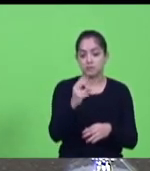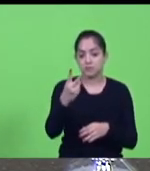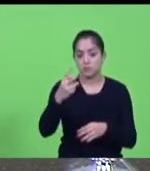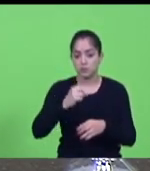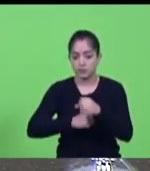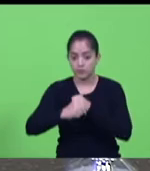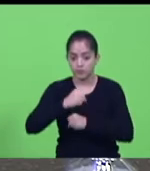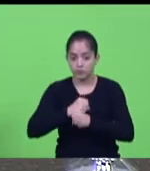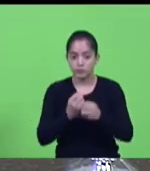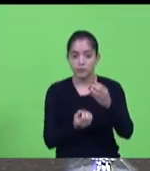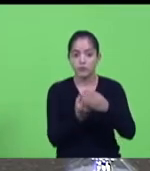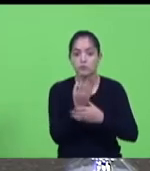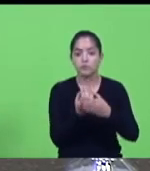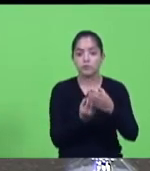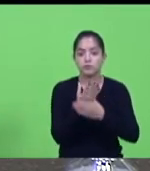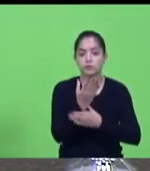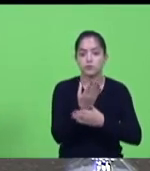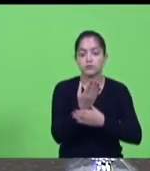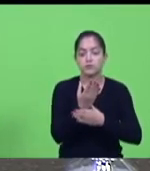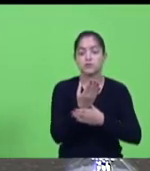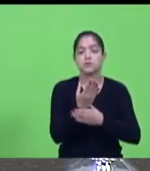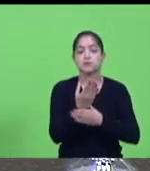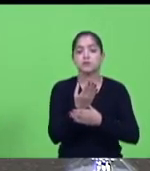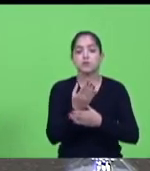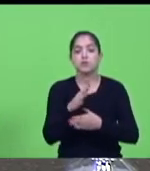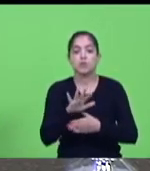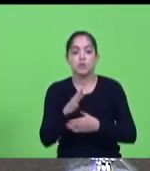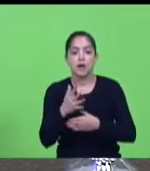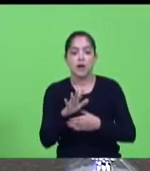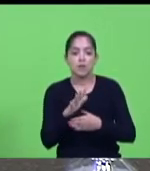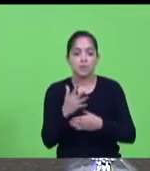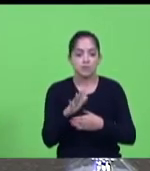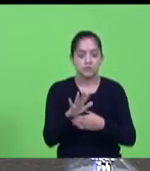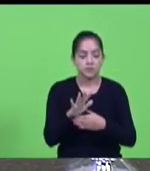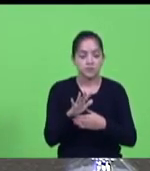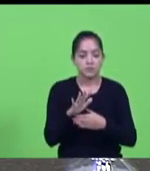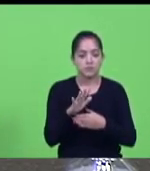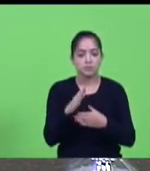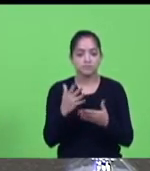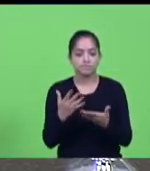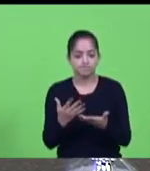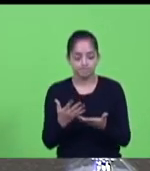foram produzidos no estado e destinados ao abate aproximadamente